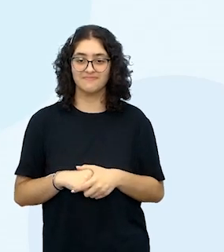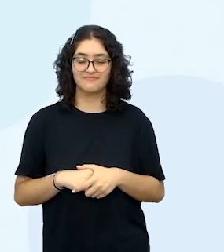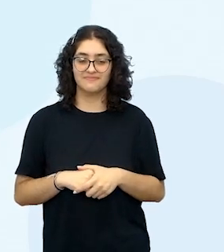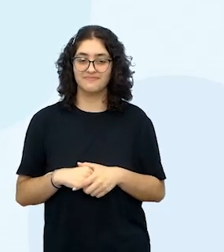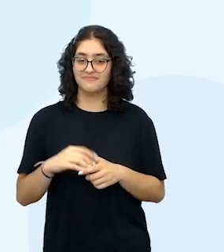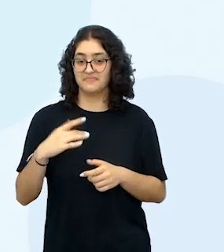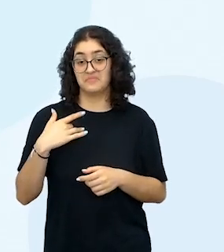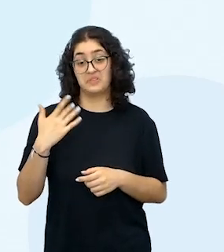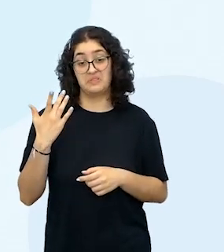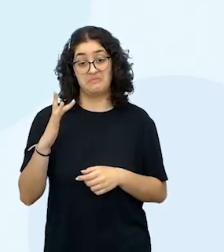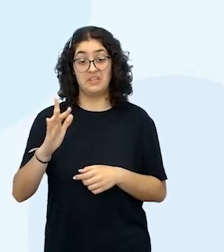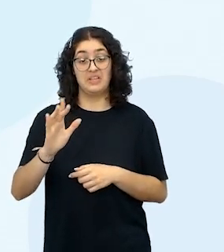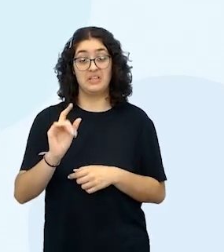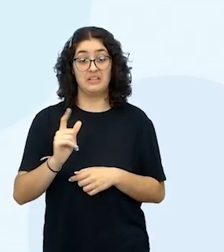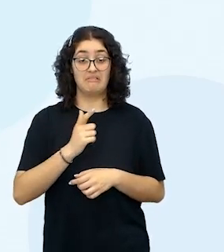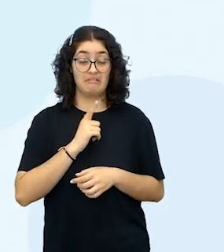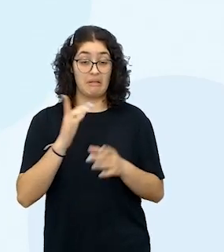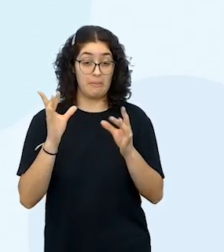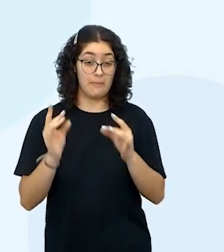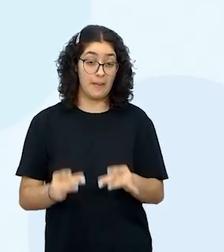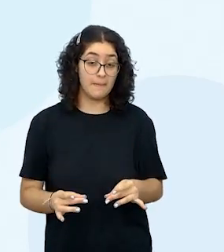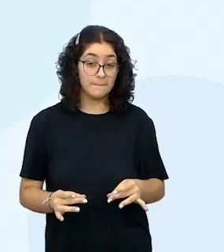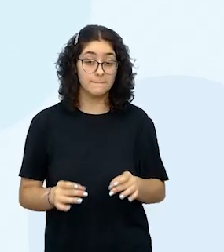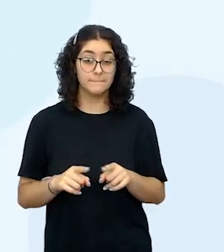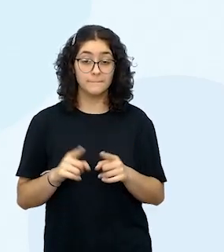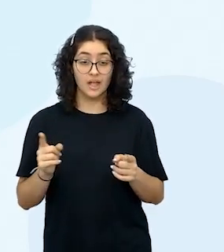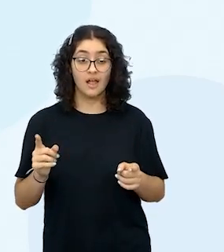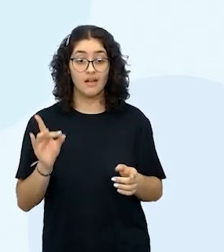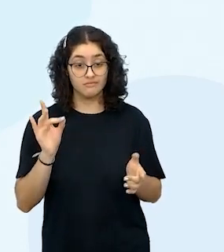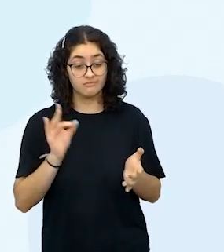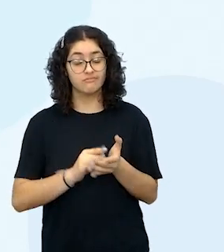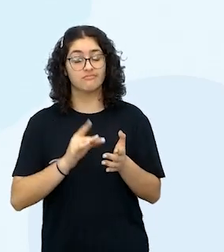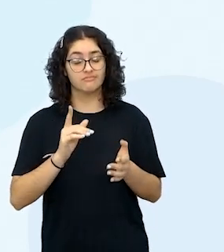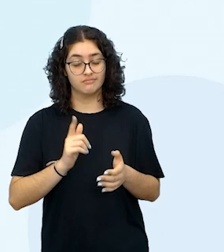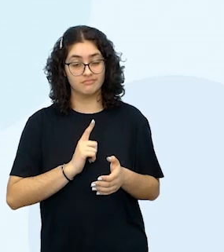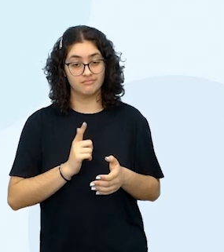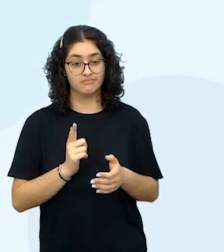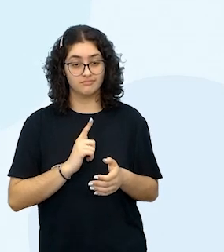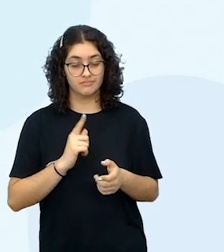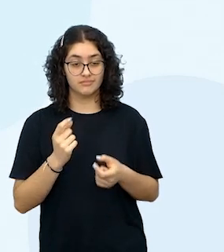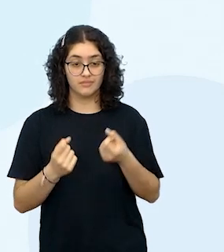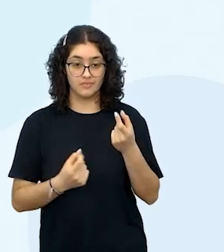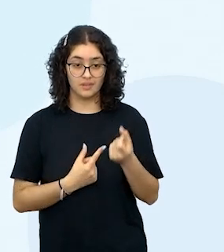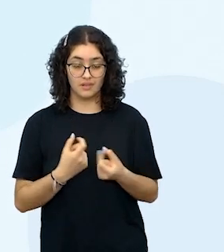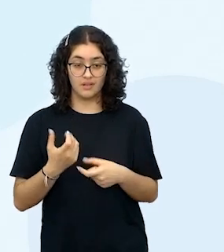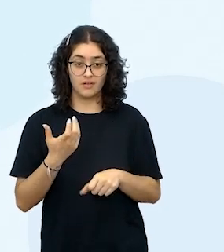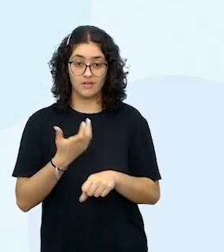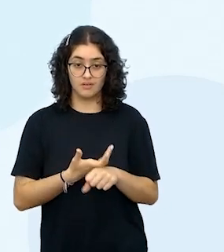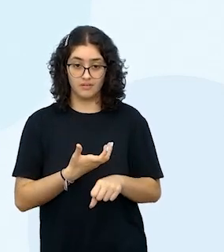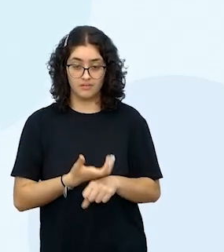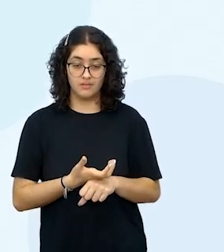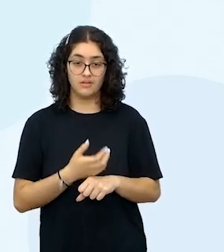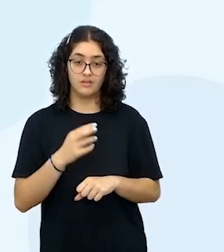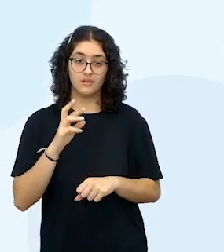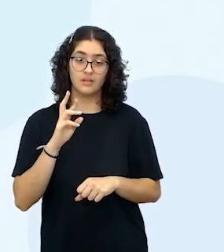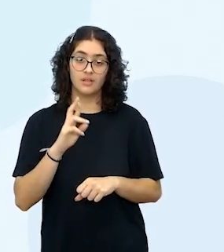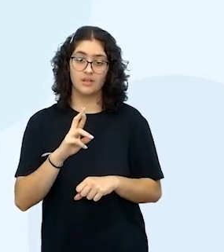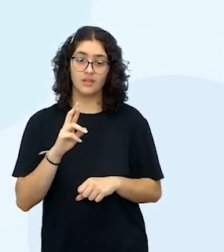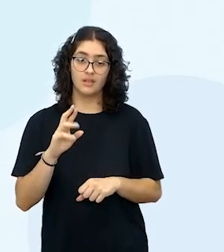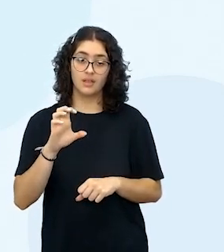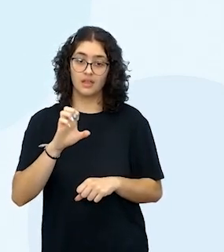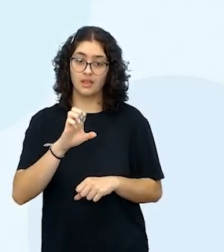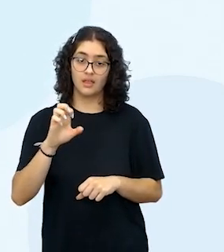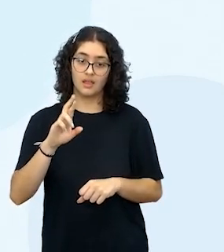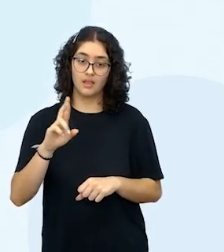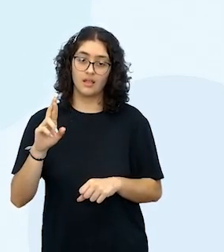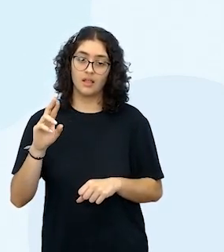não sei se a gente trouxe tão detalhado isso, mas de fato tem. Em alguns componentes curriculares, a RRD aparece de uma forma